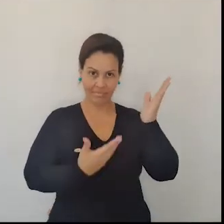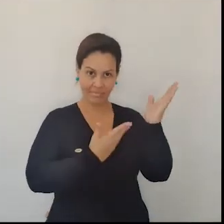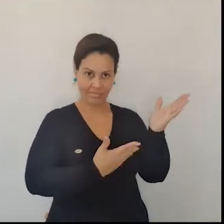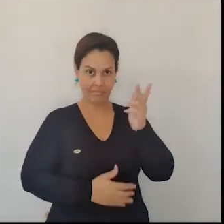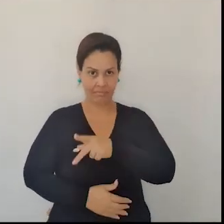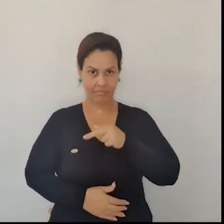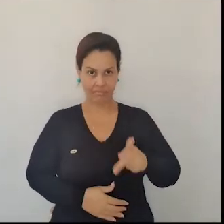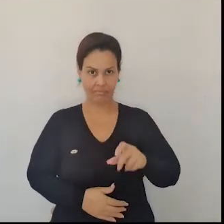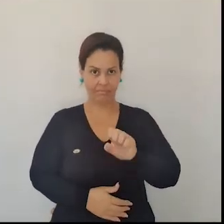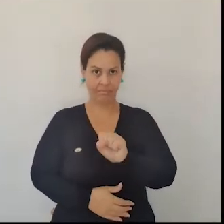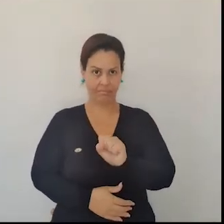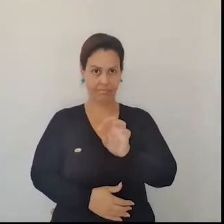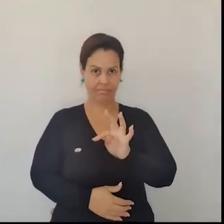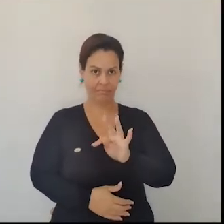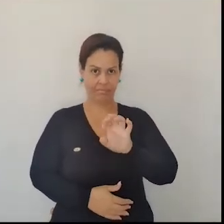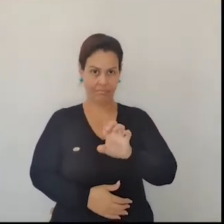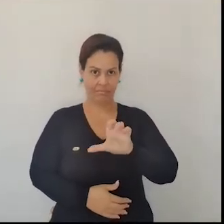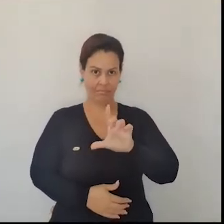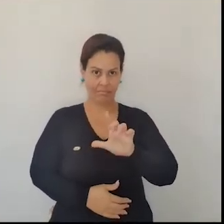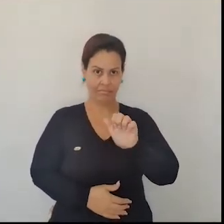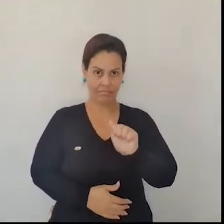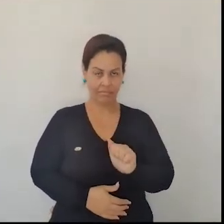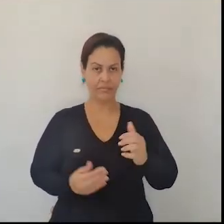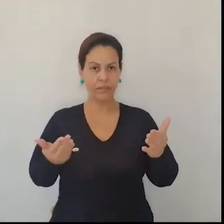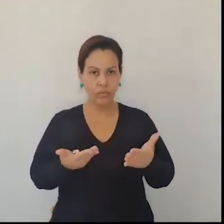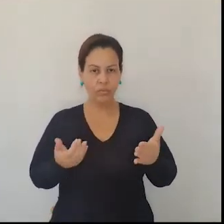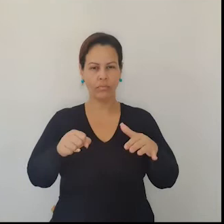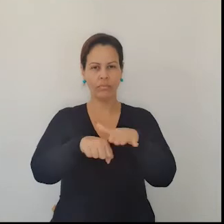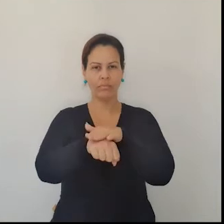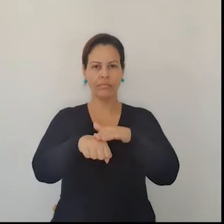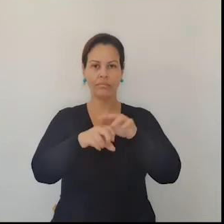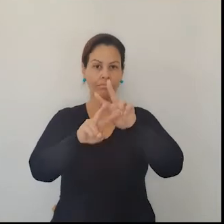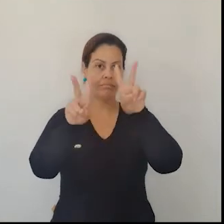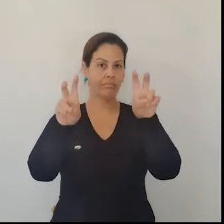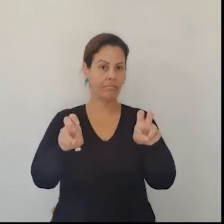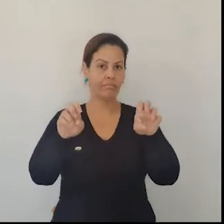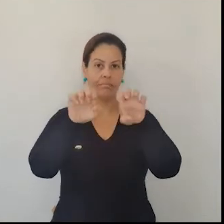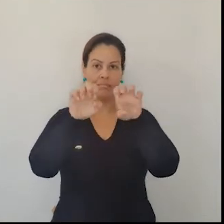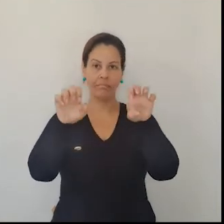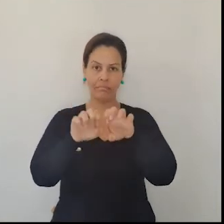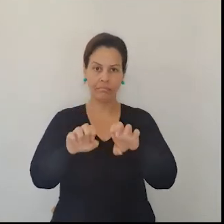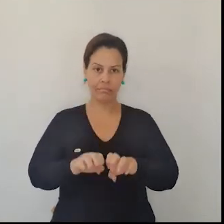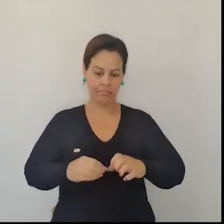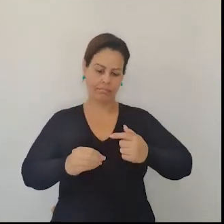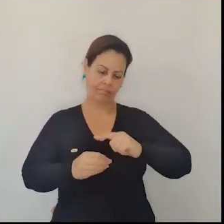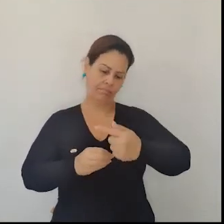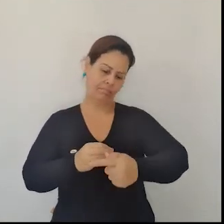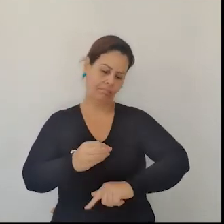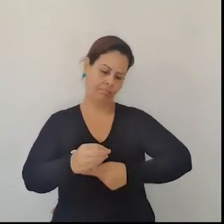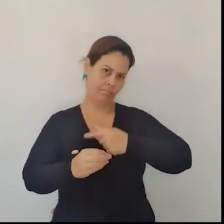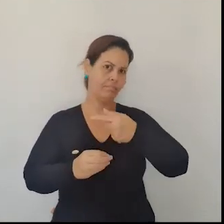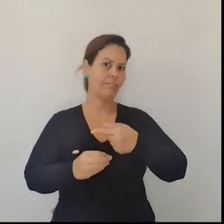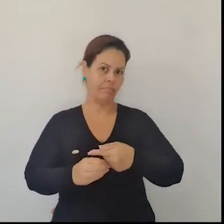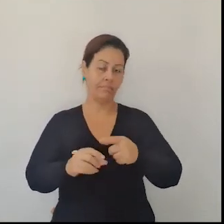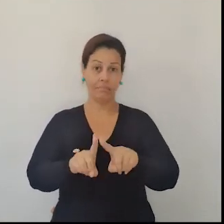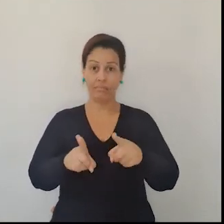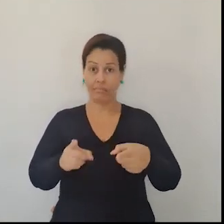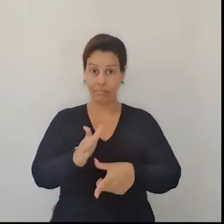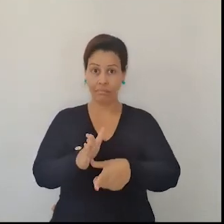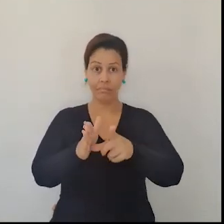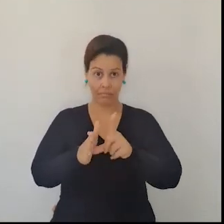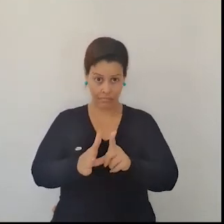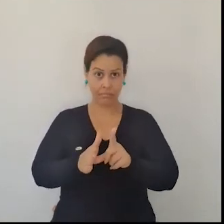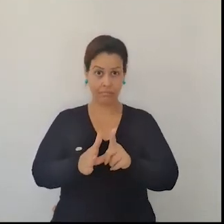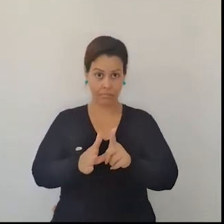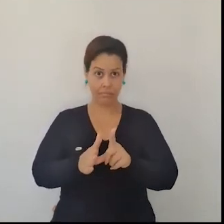Olá, eu sou a professora Estela e hoje nós vamos conversar sobre a estrutura atômica.